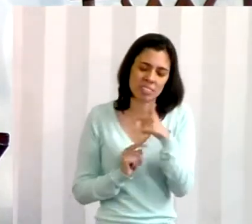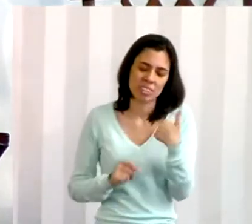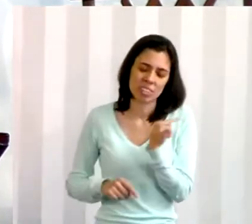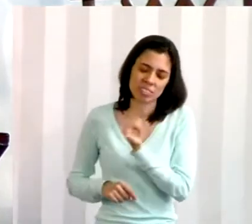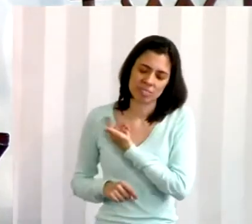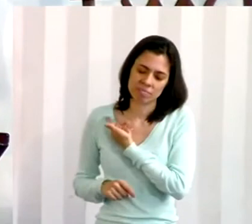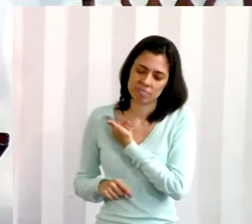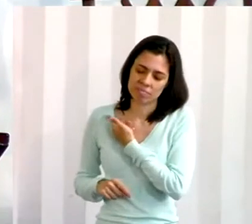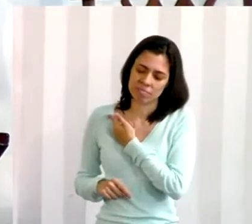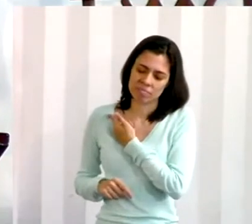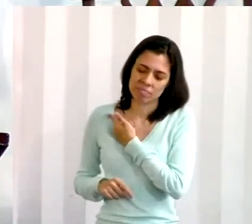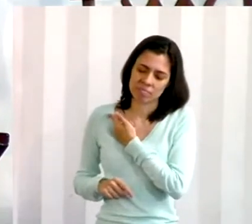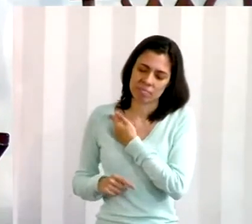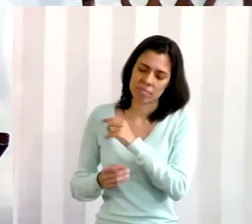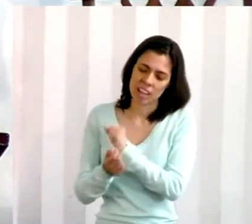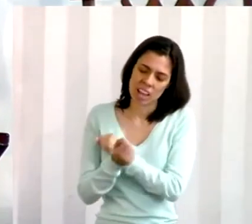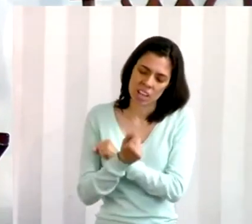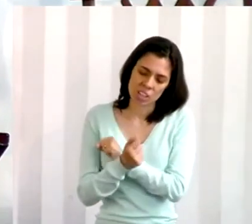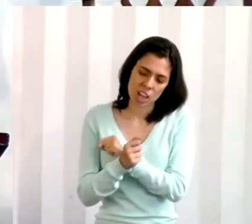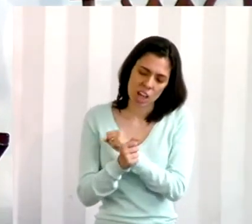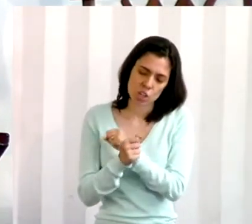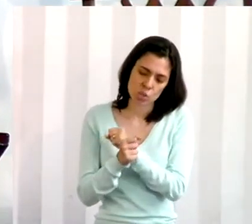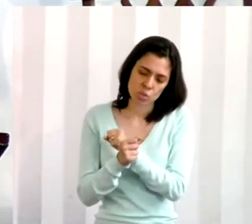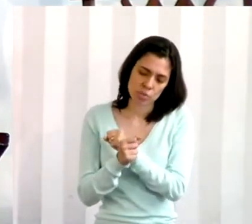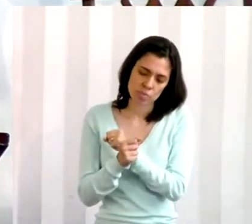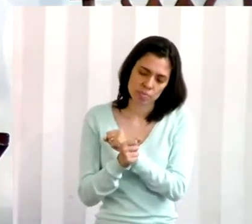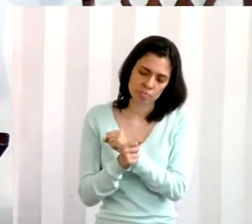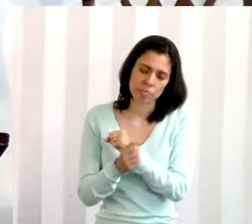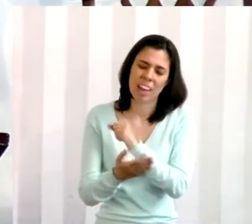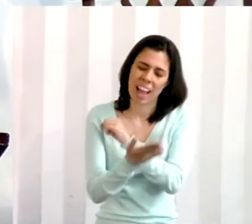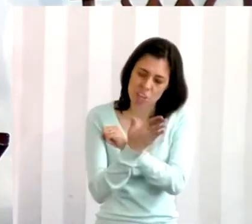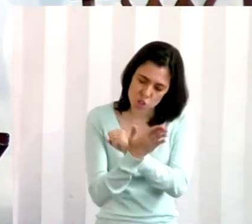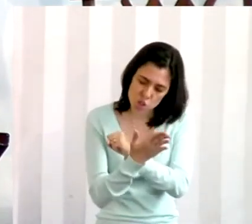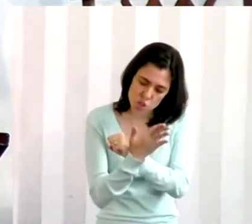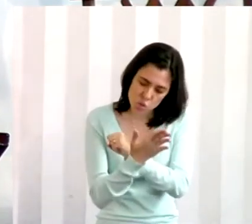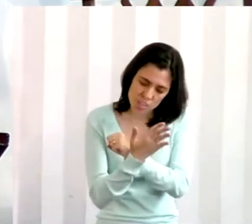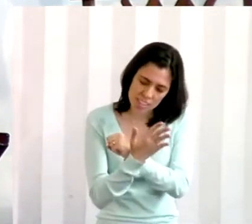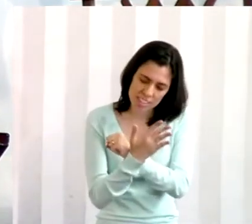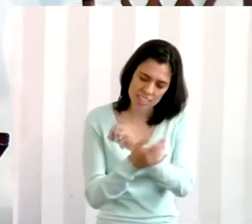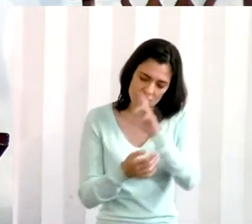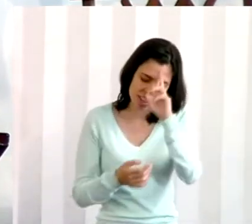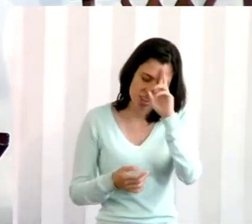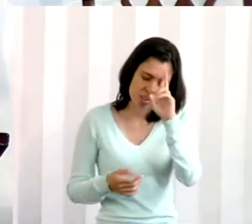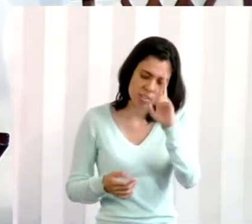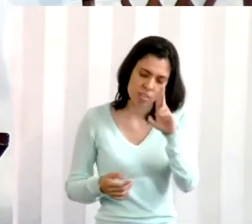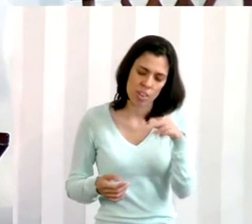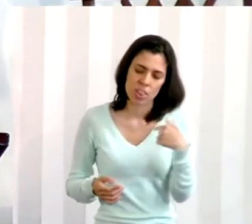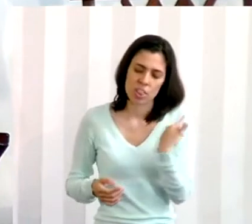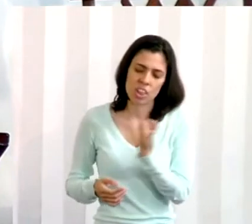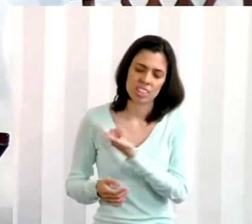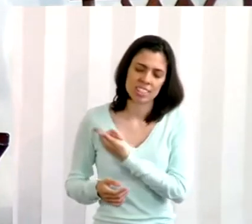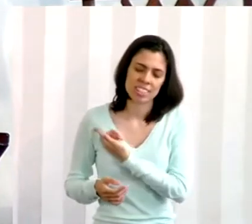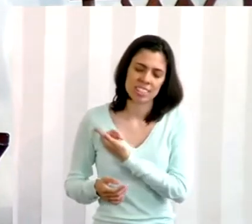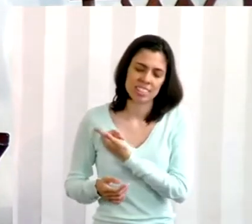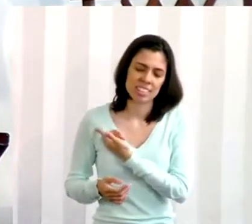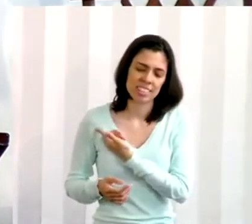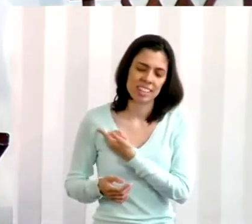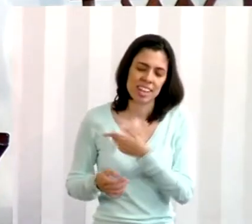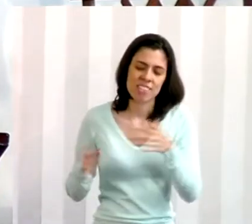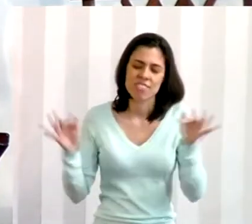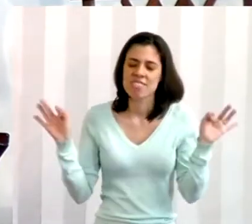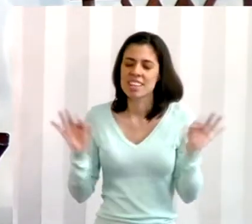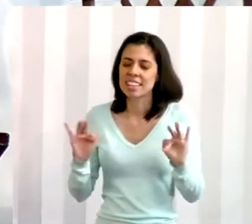conosco. Ajuda-nos, Senhor, dá-nos disso, dá-nos a alegria de experimentar